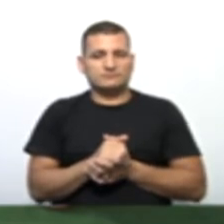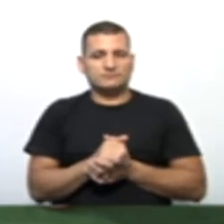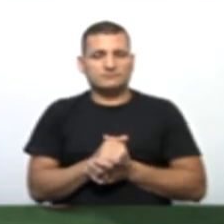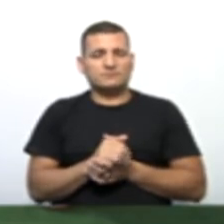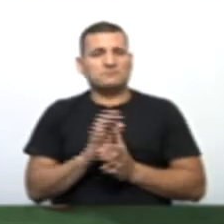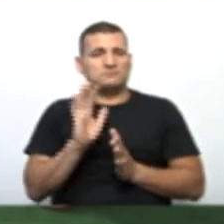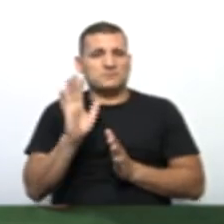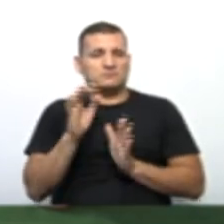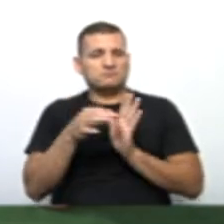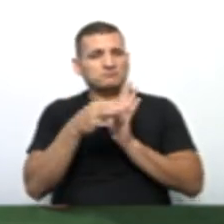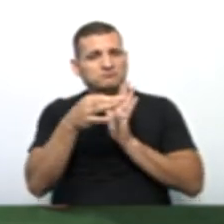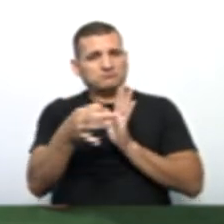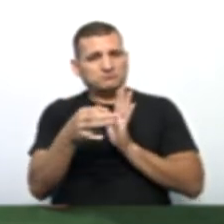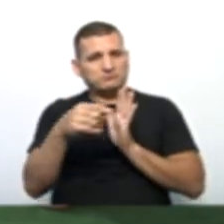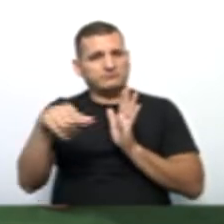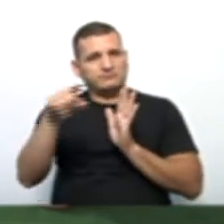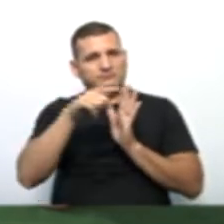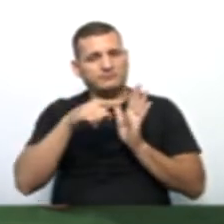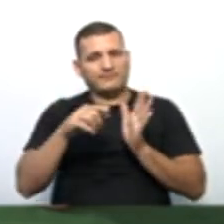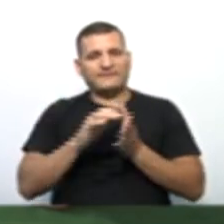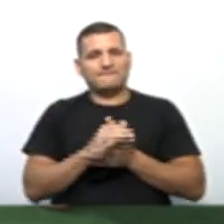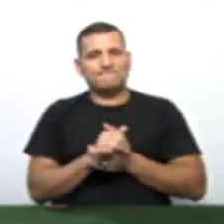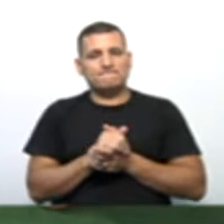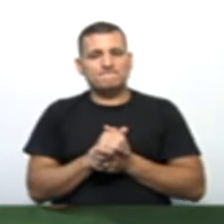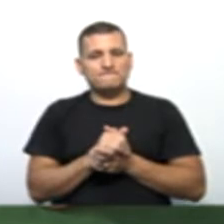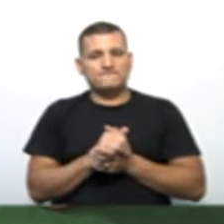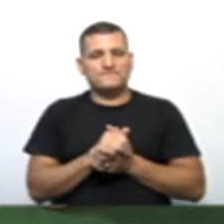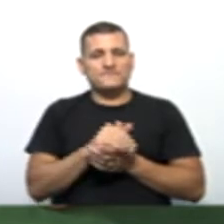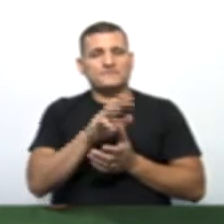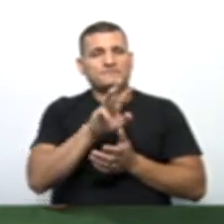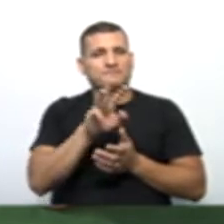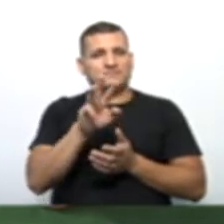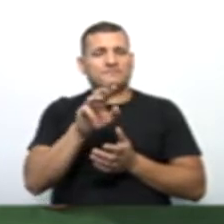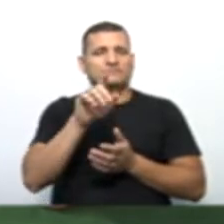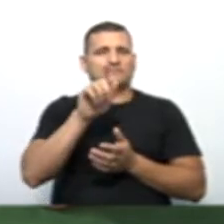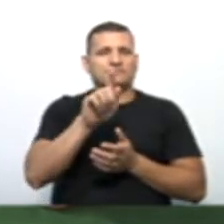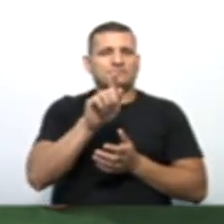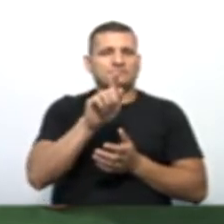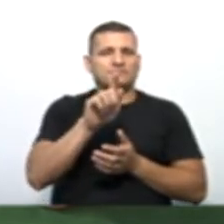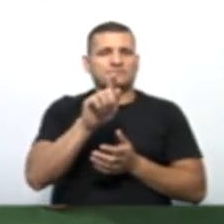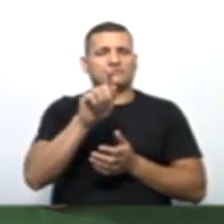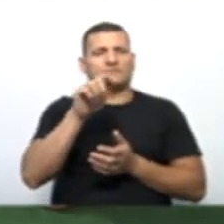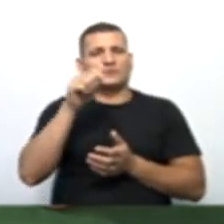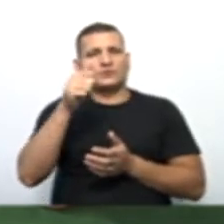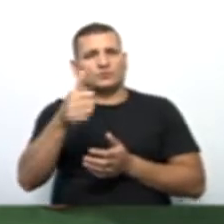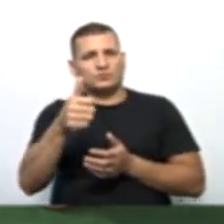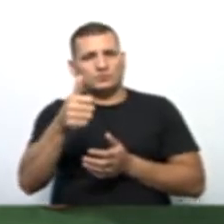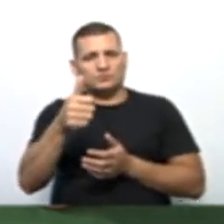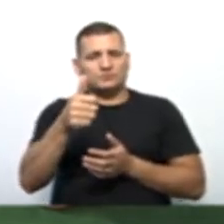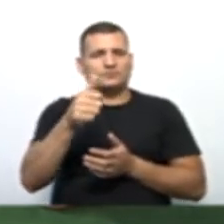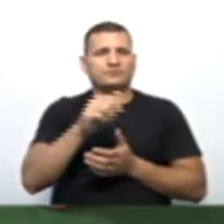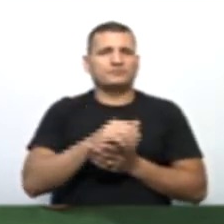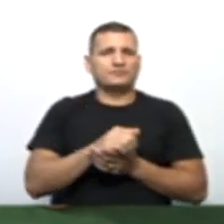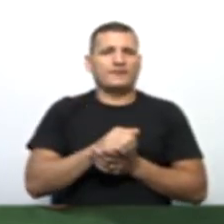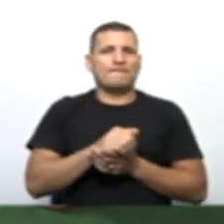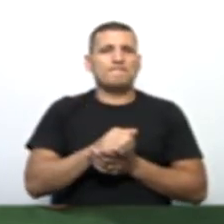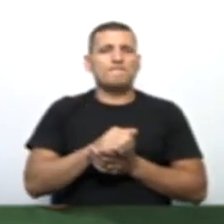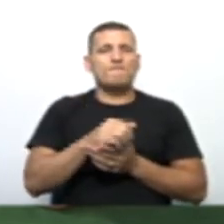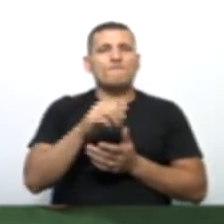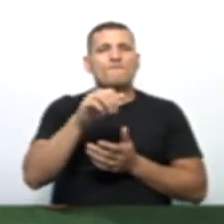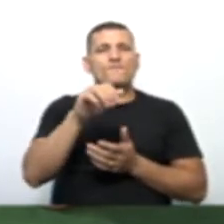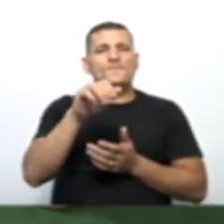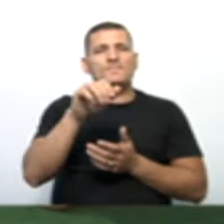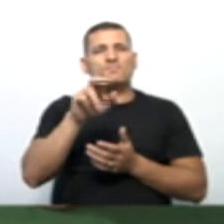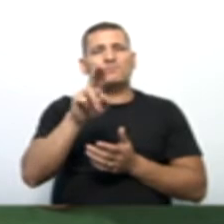fica a sugestão é para os alunos né abri o site do g1 não é abrir o site do the wall e você vai